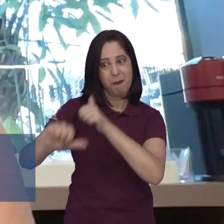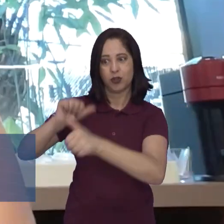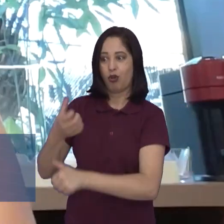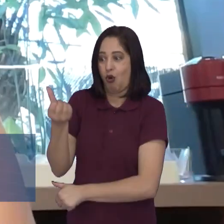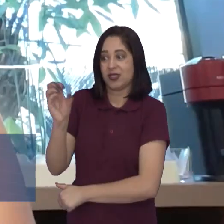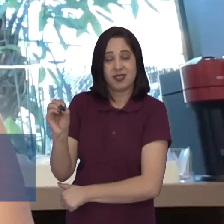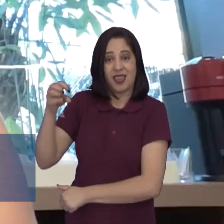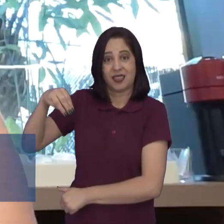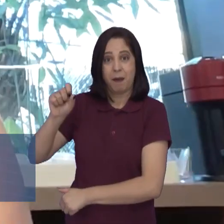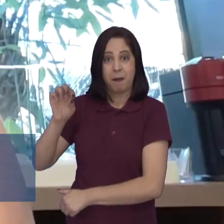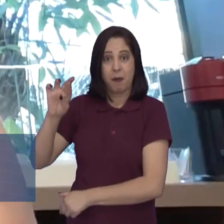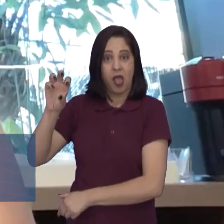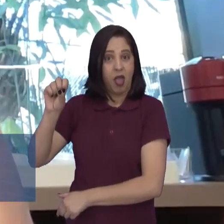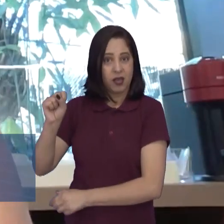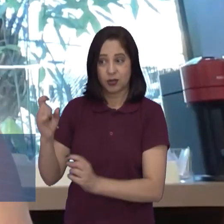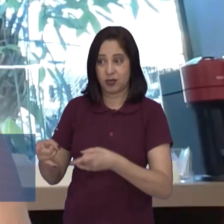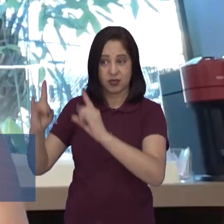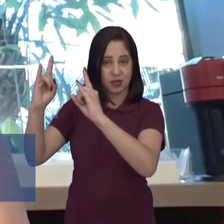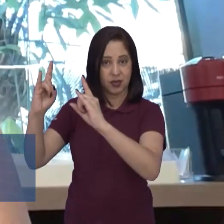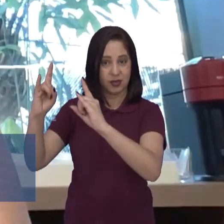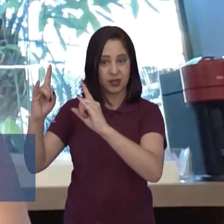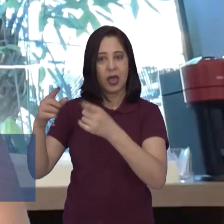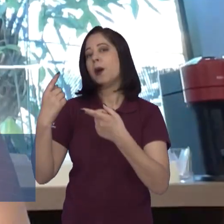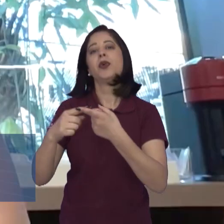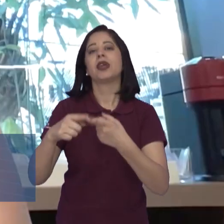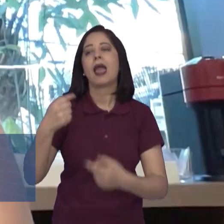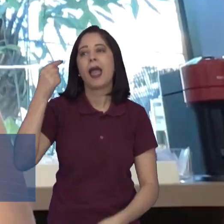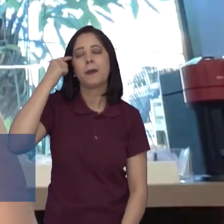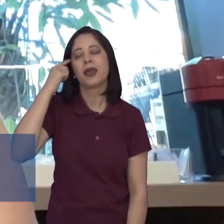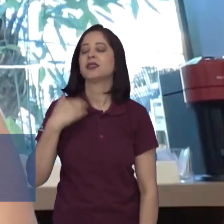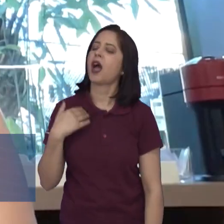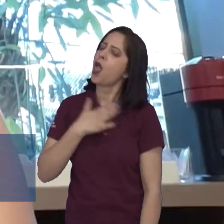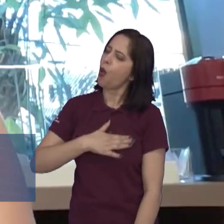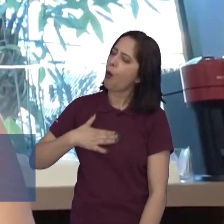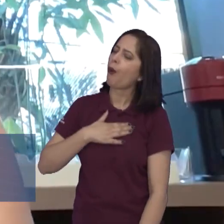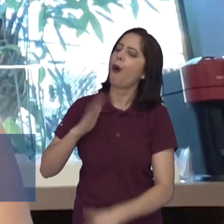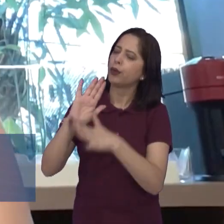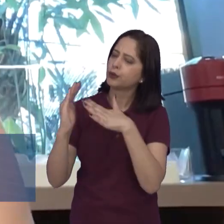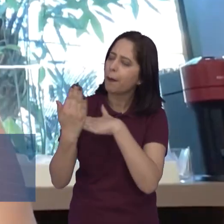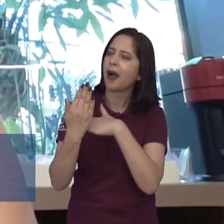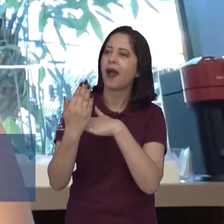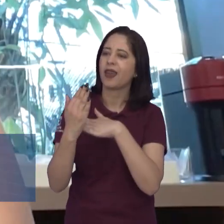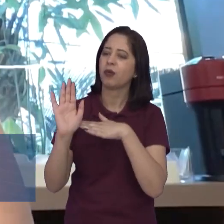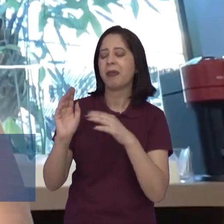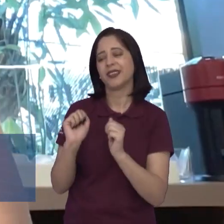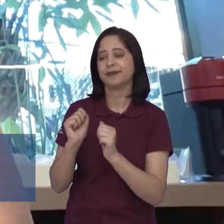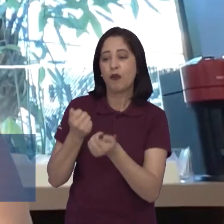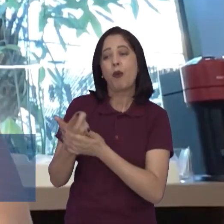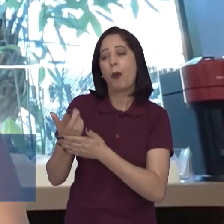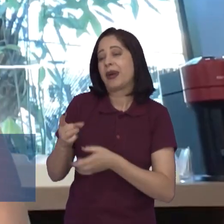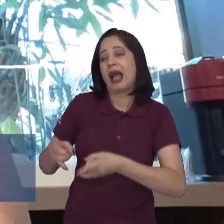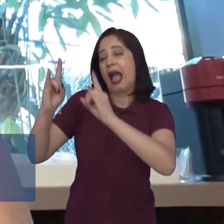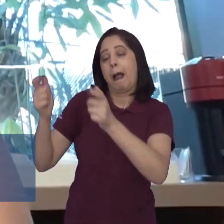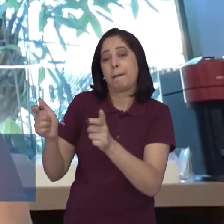uma forma, né, de continuar morando na cidade, num bairro que elas gostem, mas numa proporção menor. Mas eu